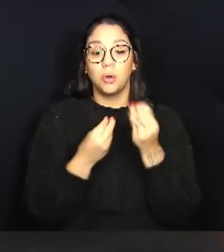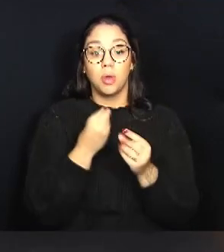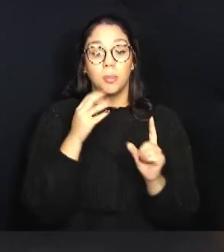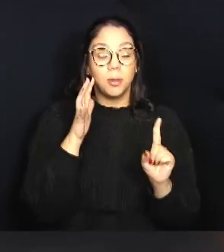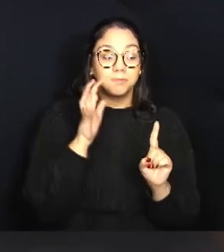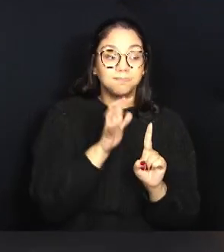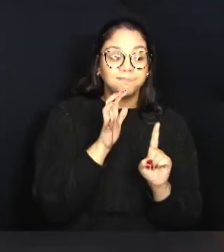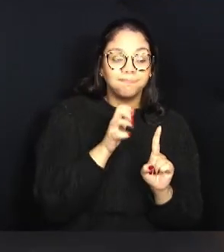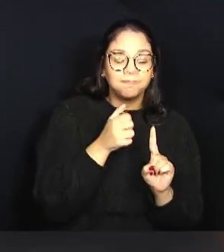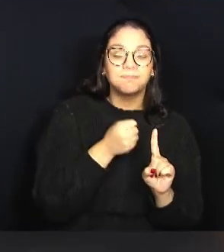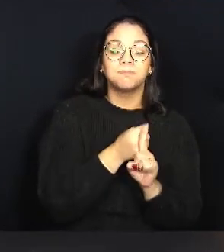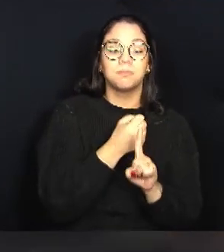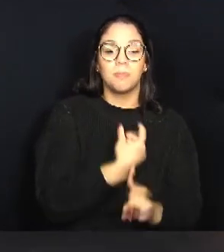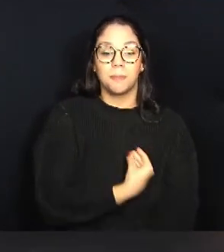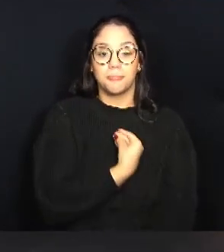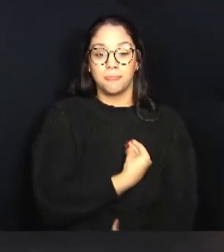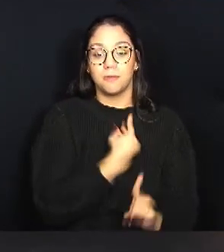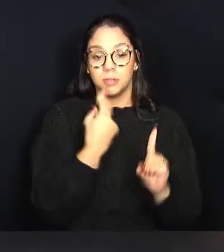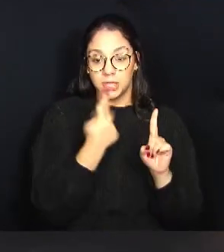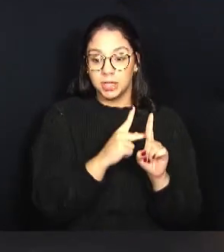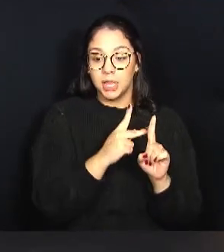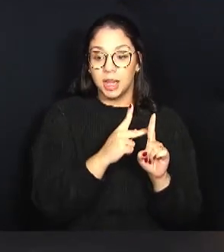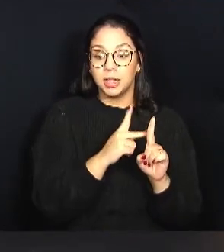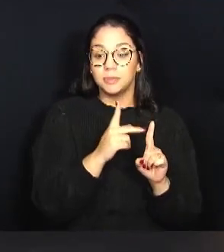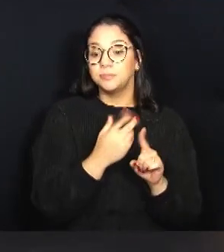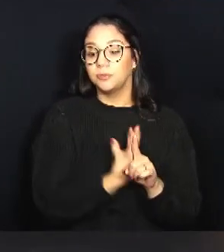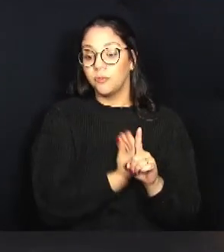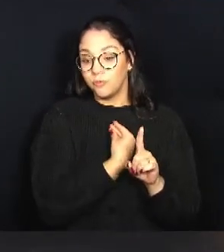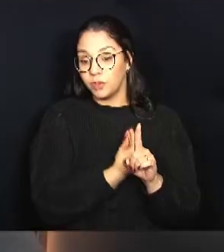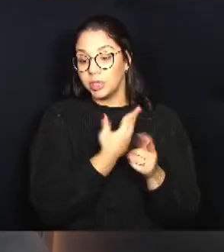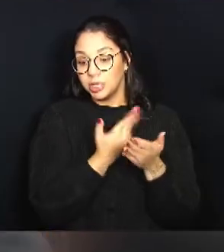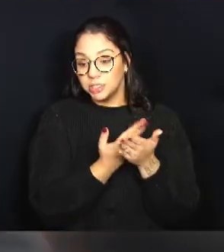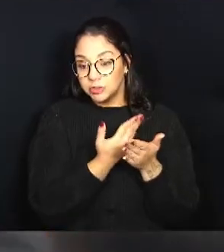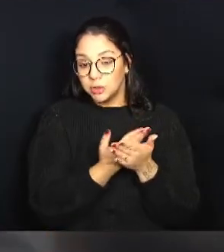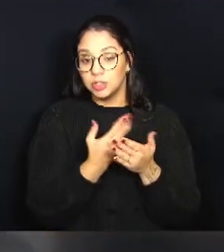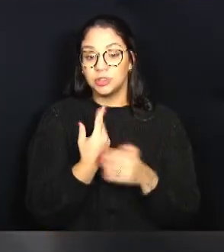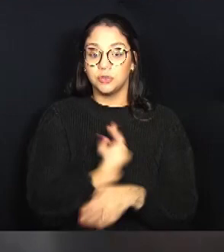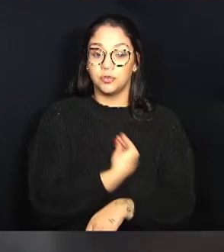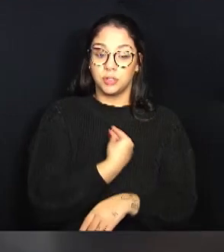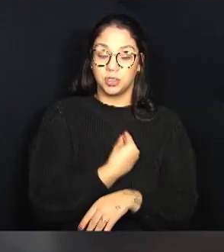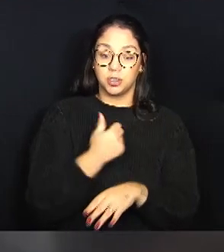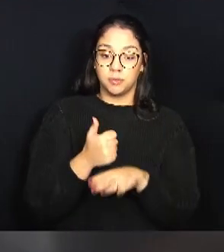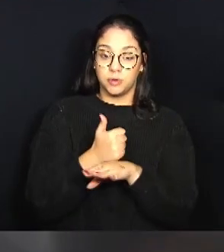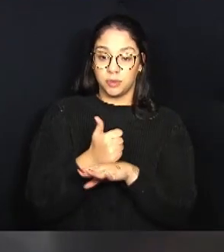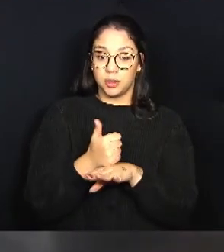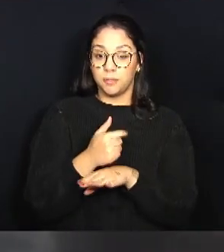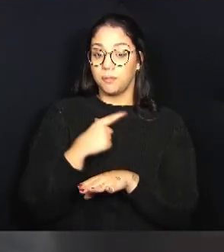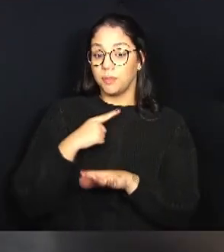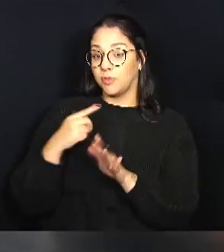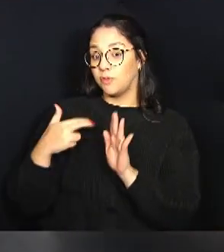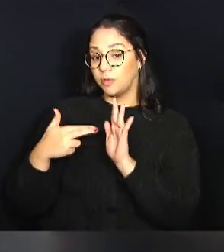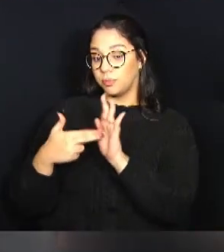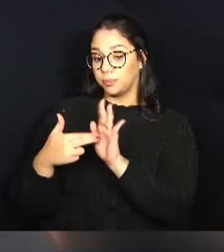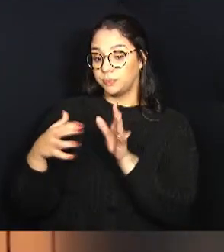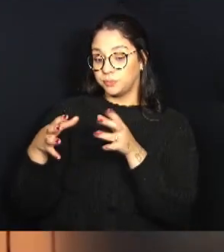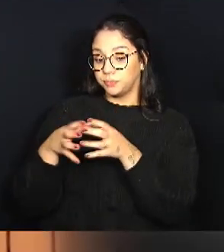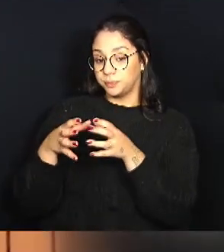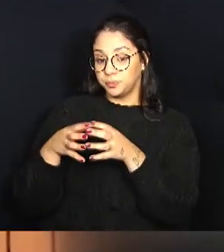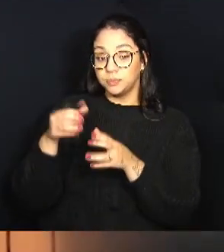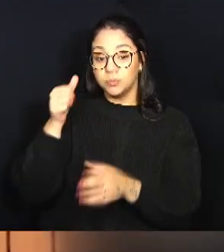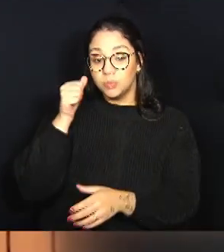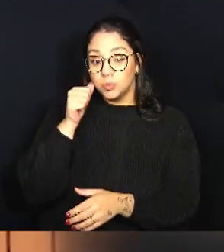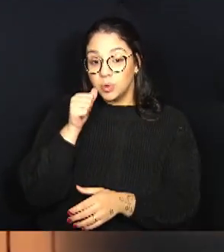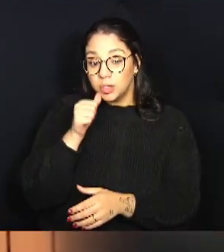impactar na vida dela, né? Na vida como estudante, na vida profissional. Representantes do coletivo Mulheres Invisíveis